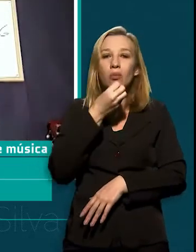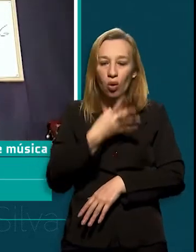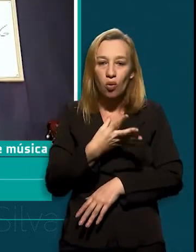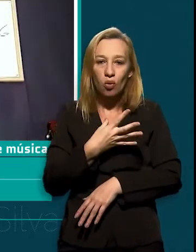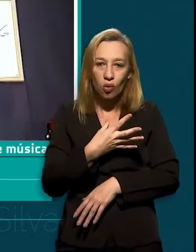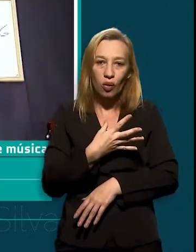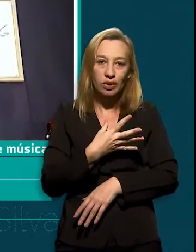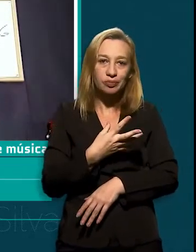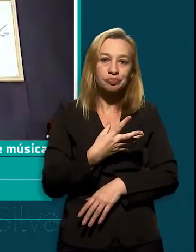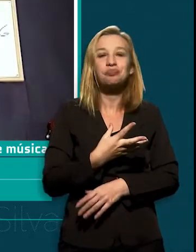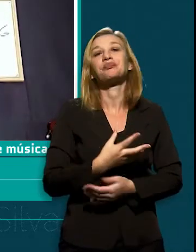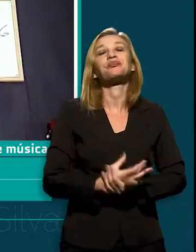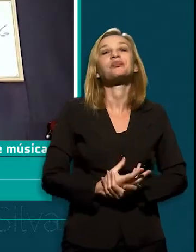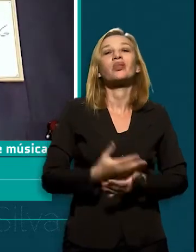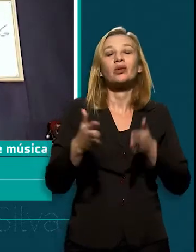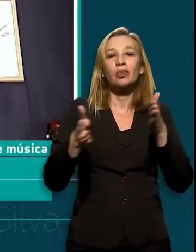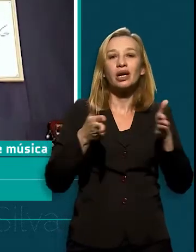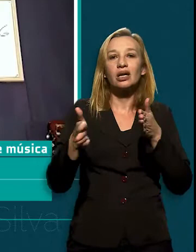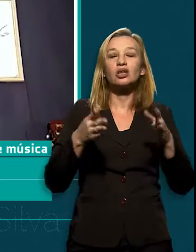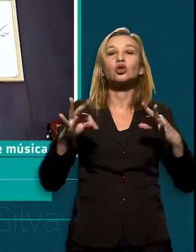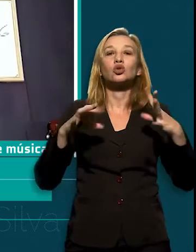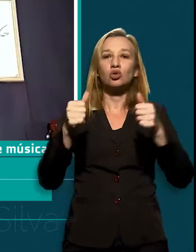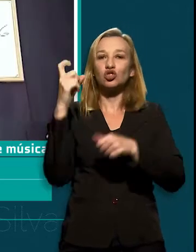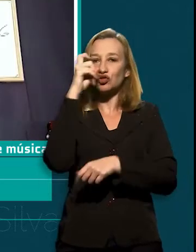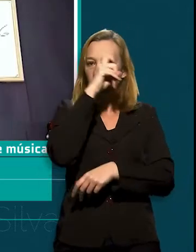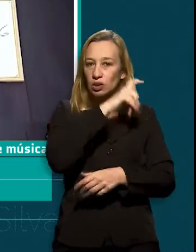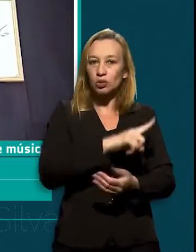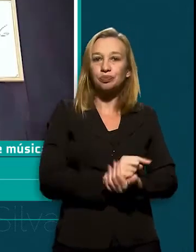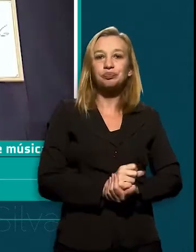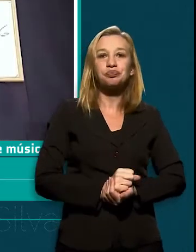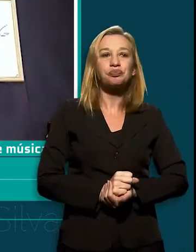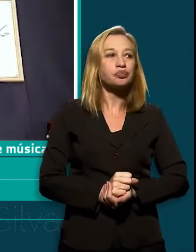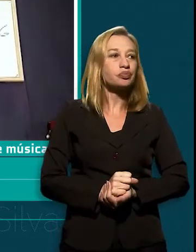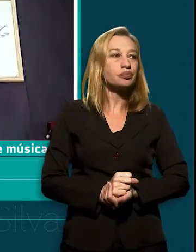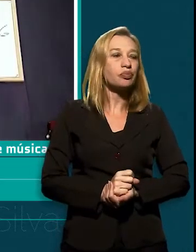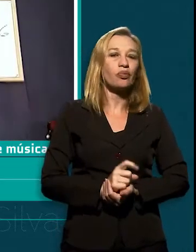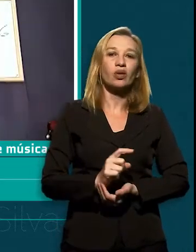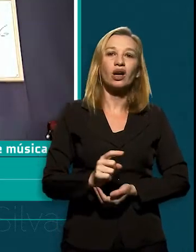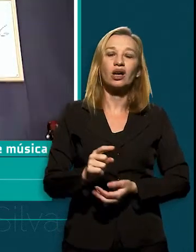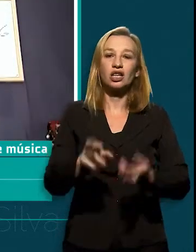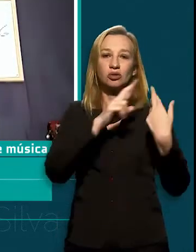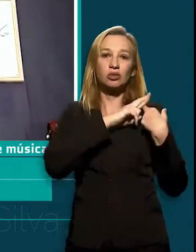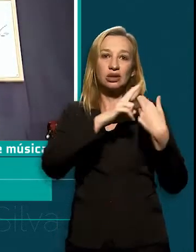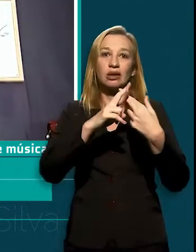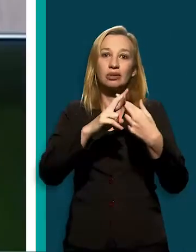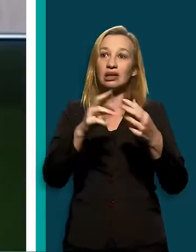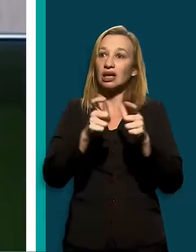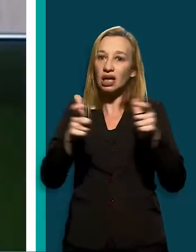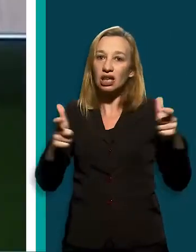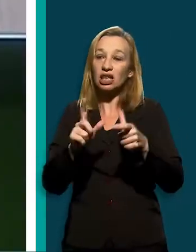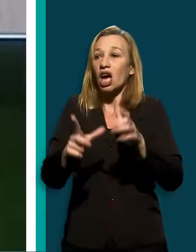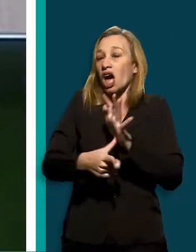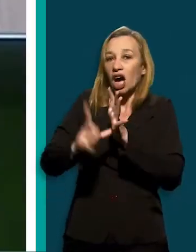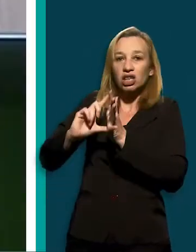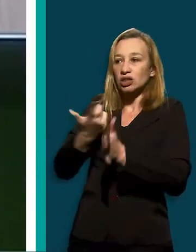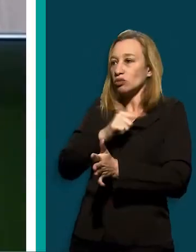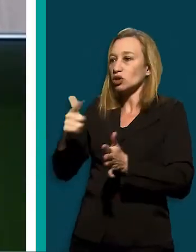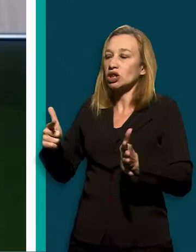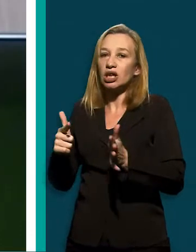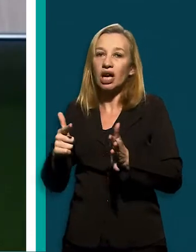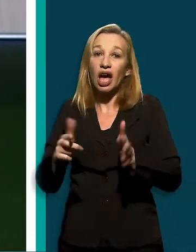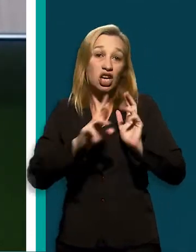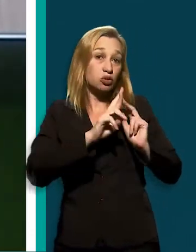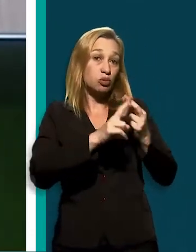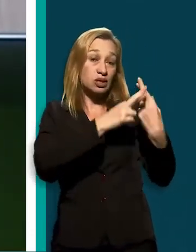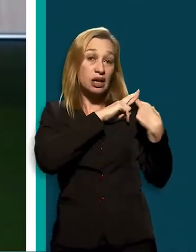resposta bem interessante em relação a esse período todo de dificuldade. Alta responsabilidade, né? Que antigamente não tinha. Ele